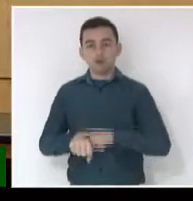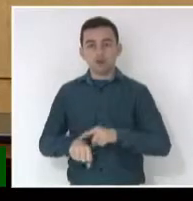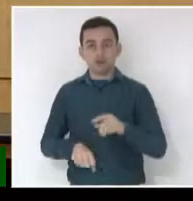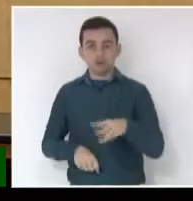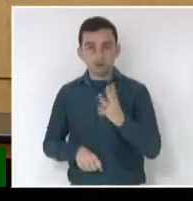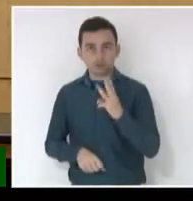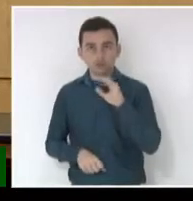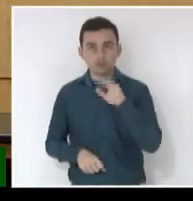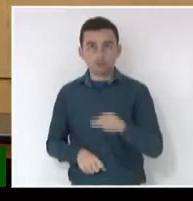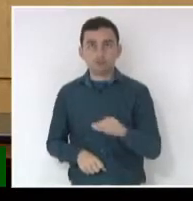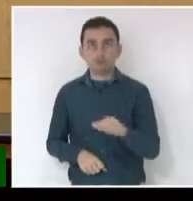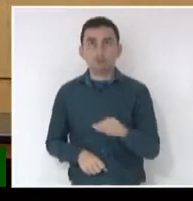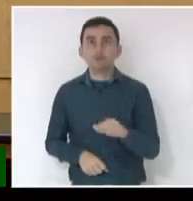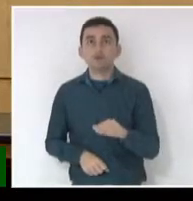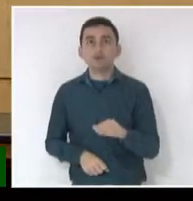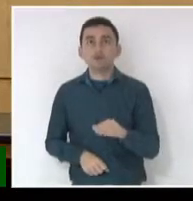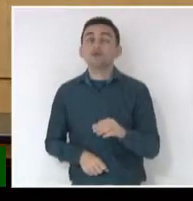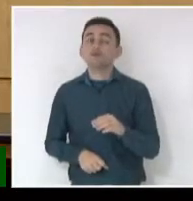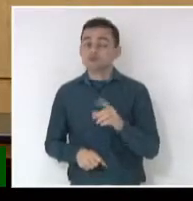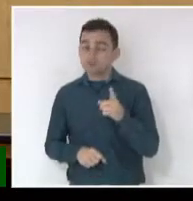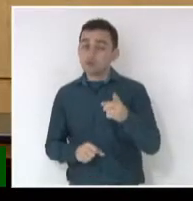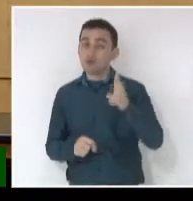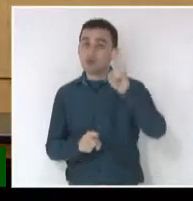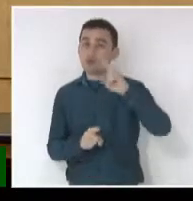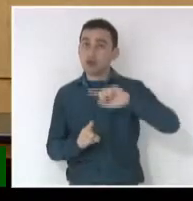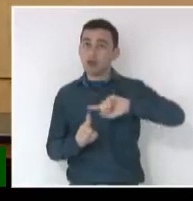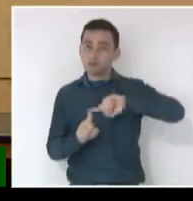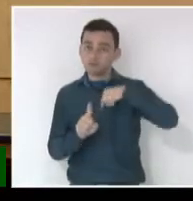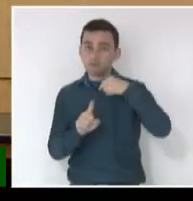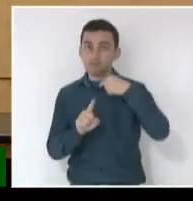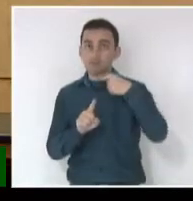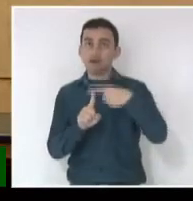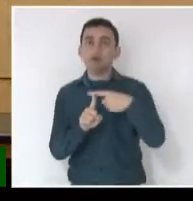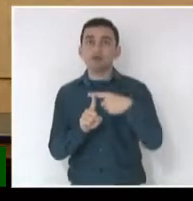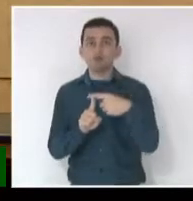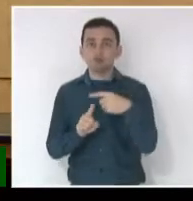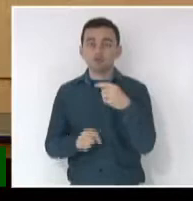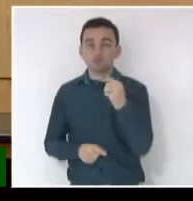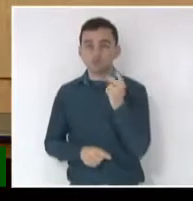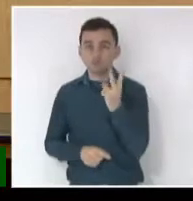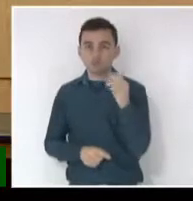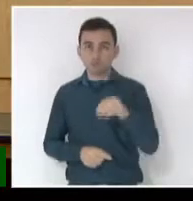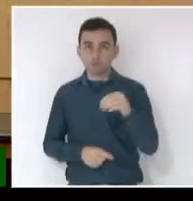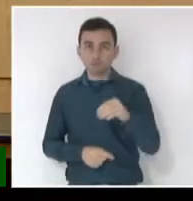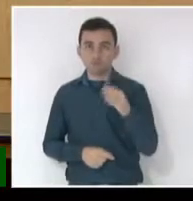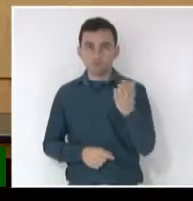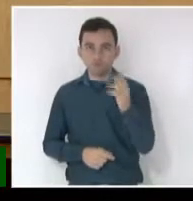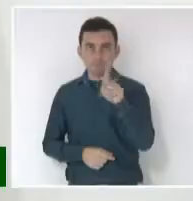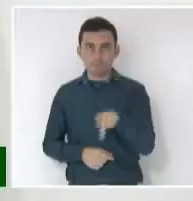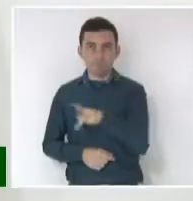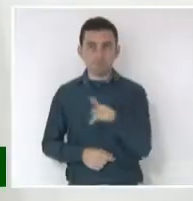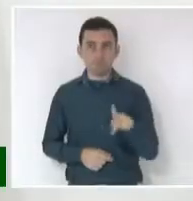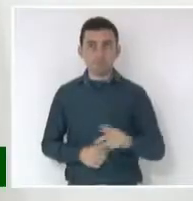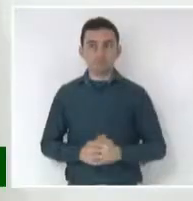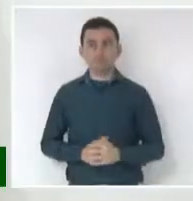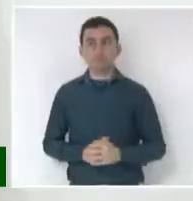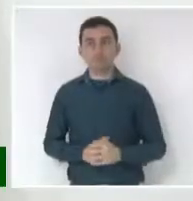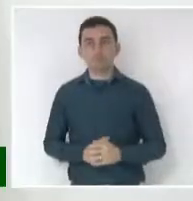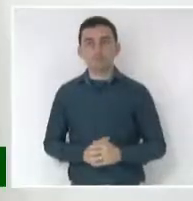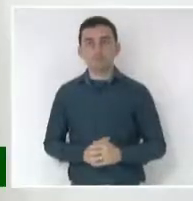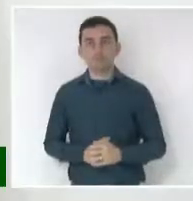dou 2 minutos a mais para o deputado Padre Pedro Baldiceiro. Eu vou te devolver 4.